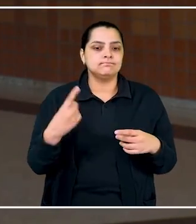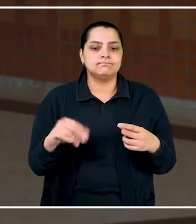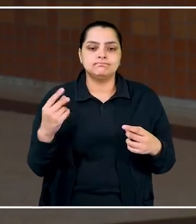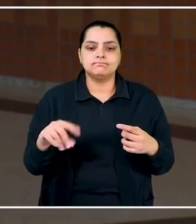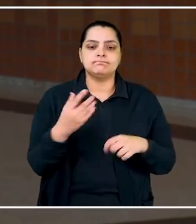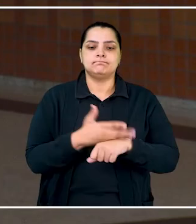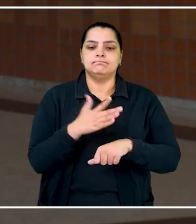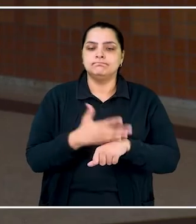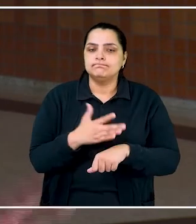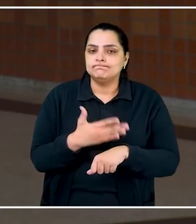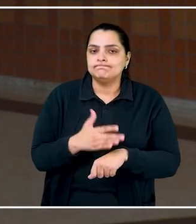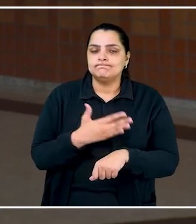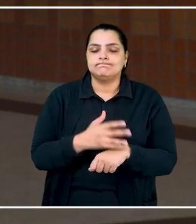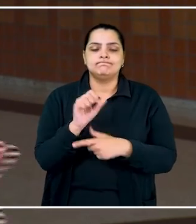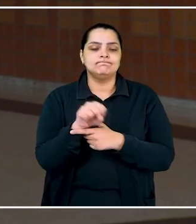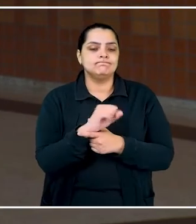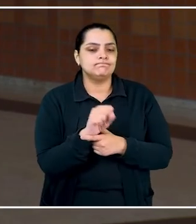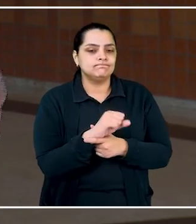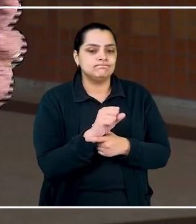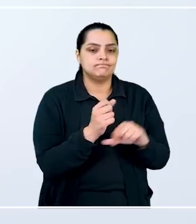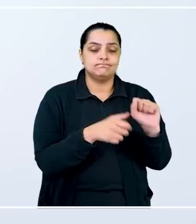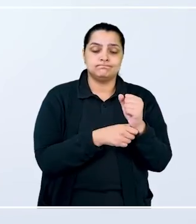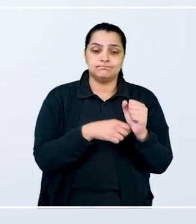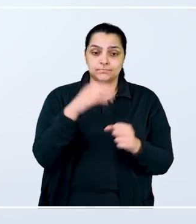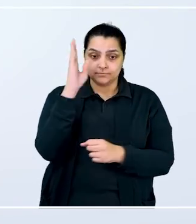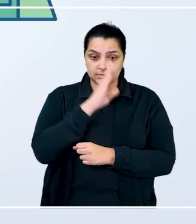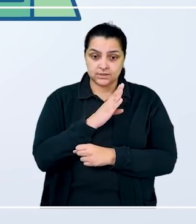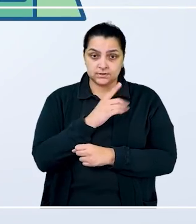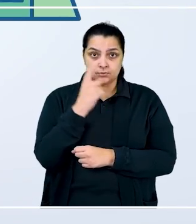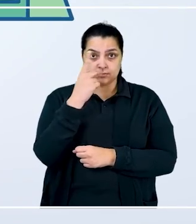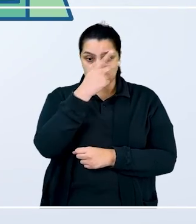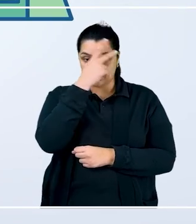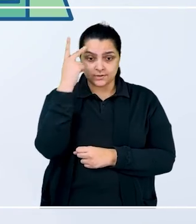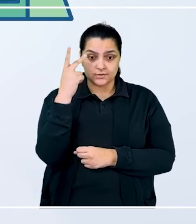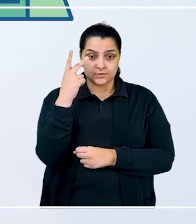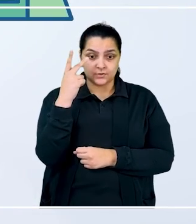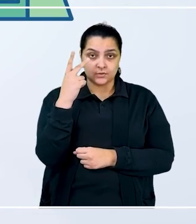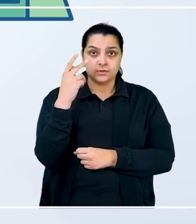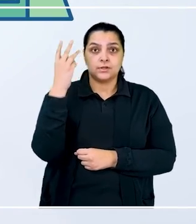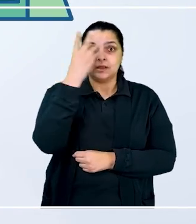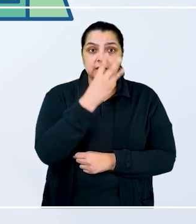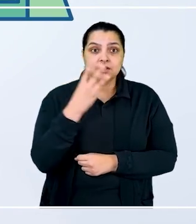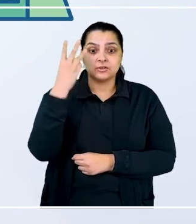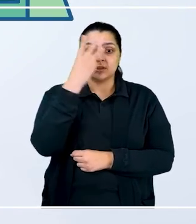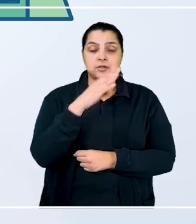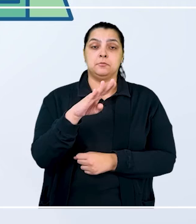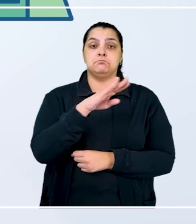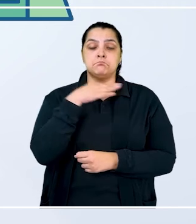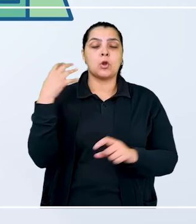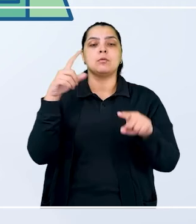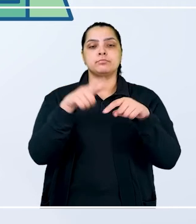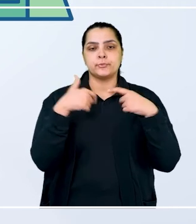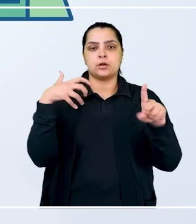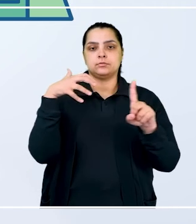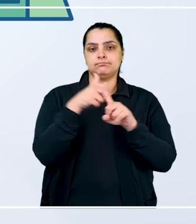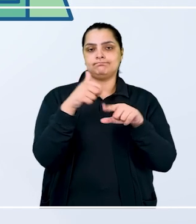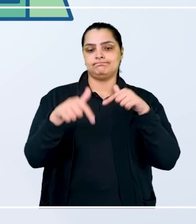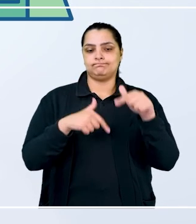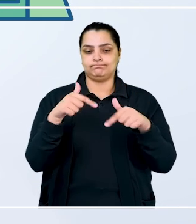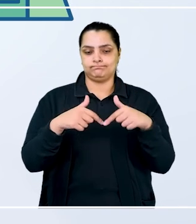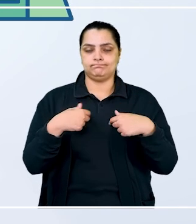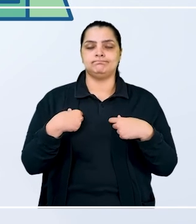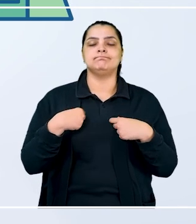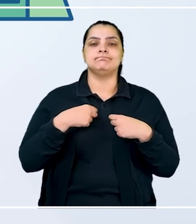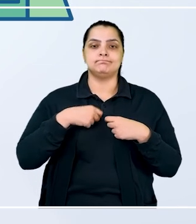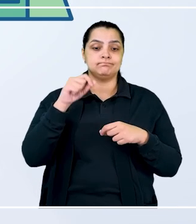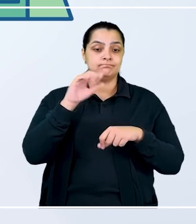atrás, vamos lá. E consegui devagarinho. No Brasil, uma pessoa morre a cada 3 horas vítima de acidente de